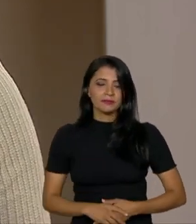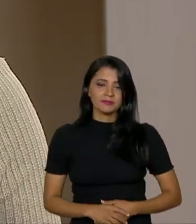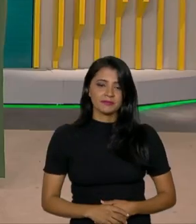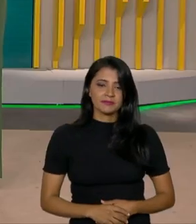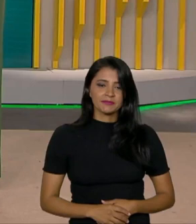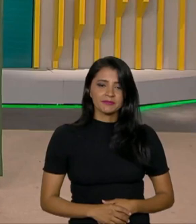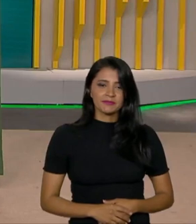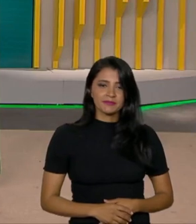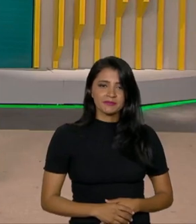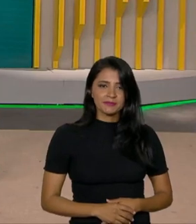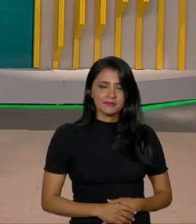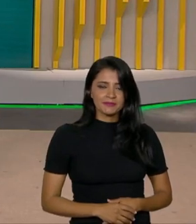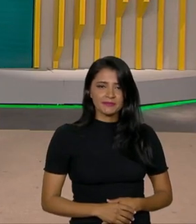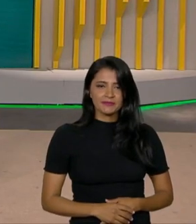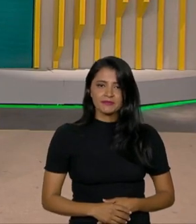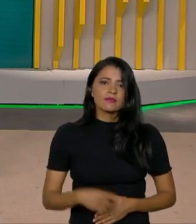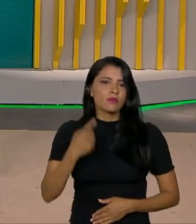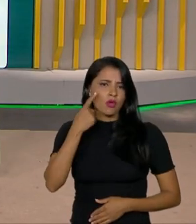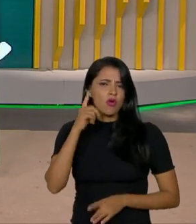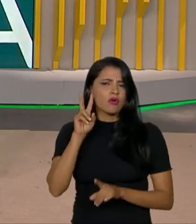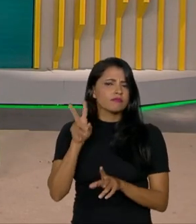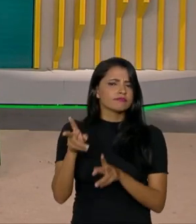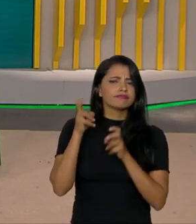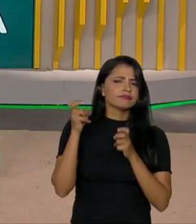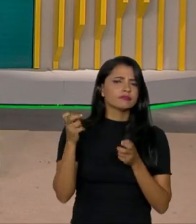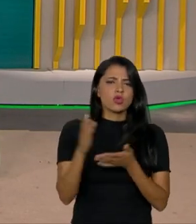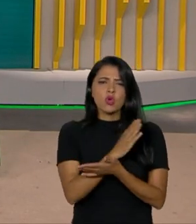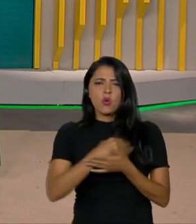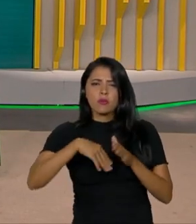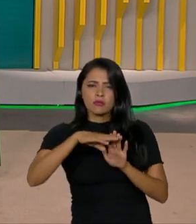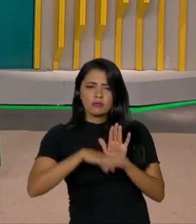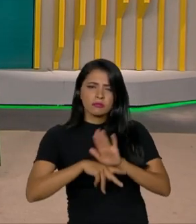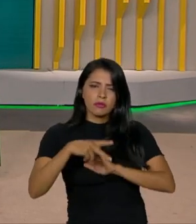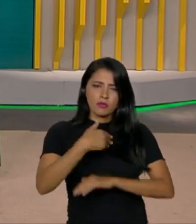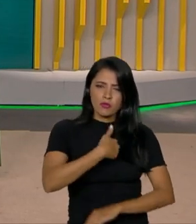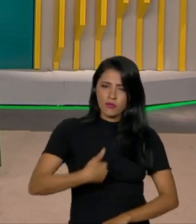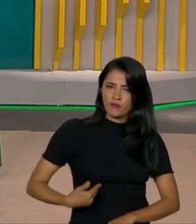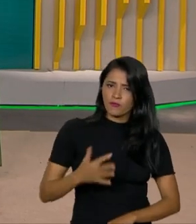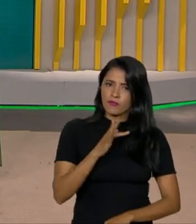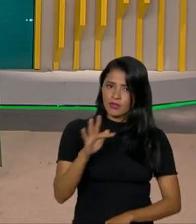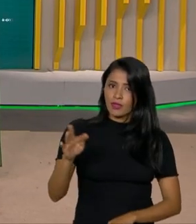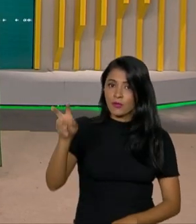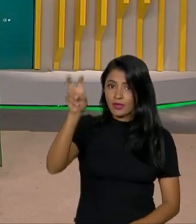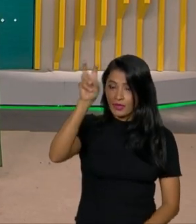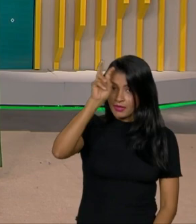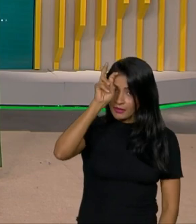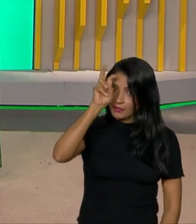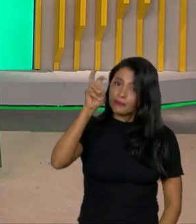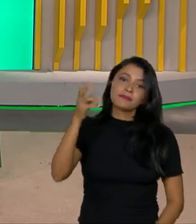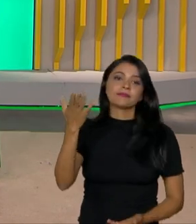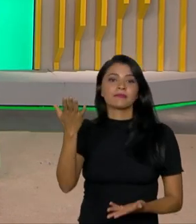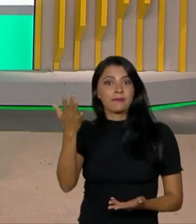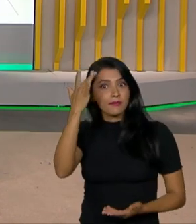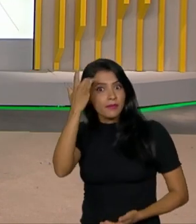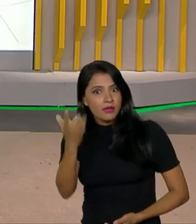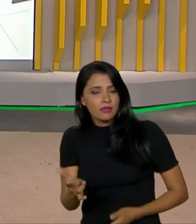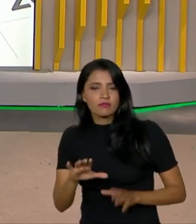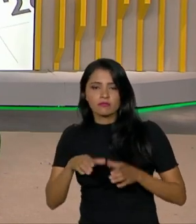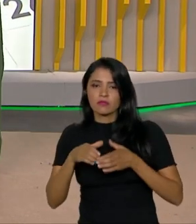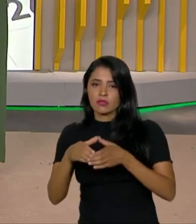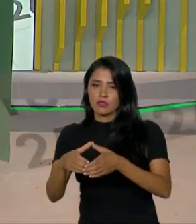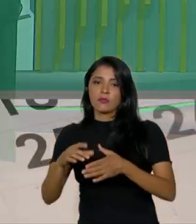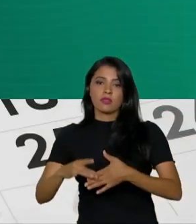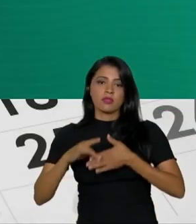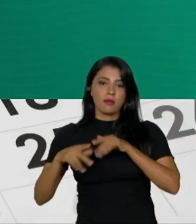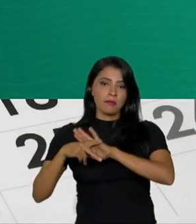youtube.com/canalgov. Hora de conferir algumas agendas do governo federal para esta quinta-feira. Uma comitiva